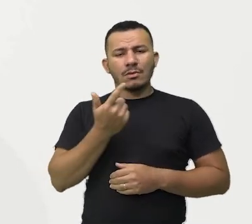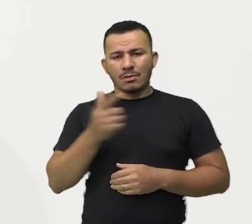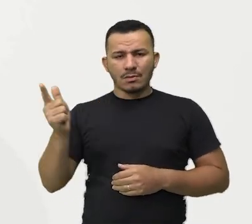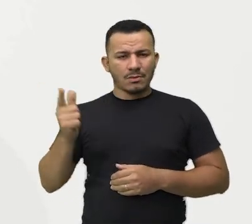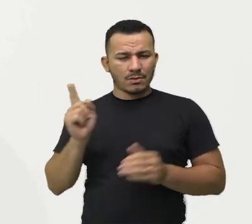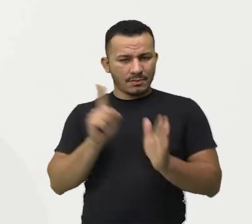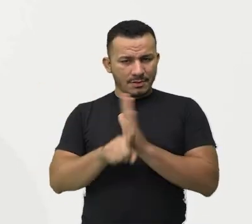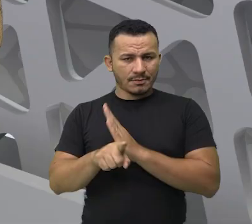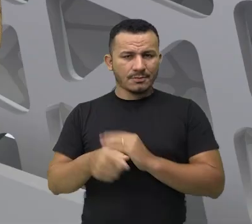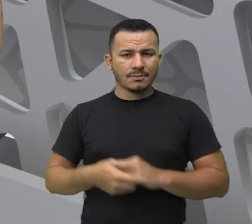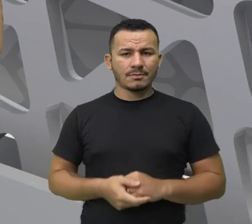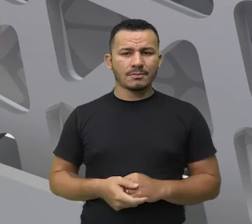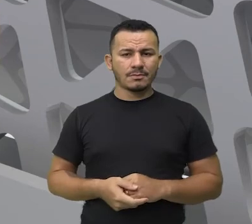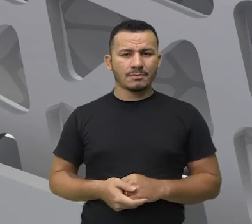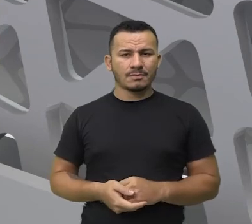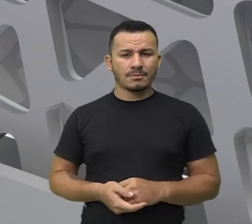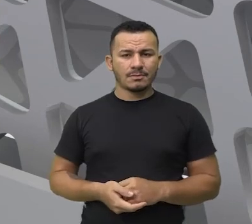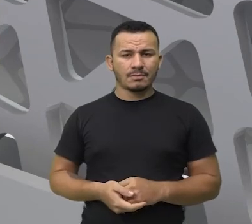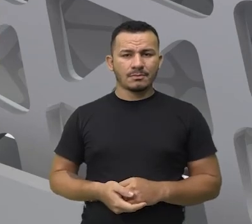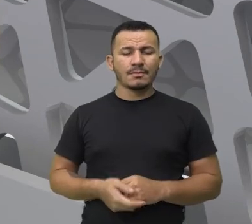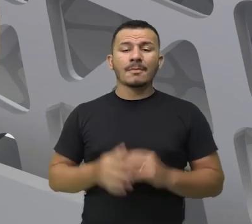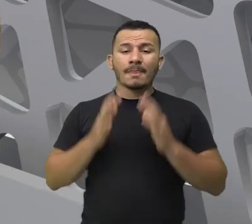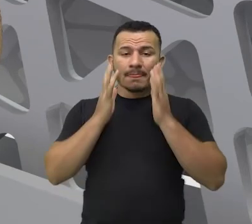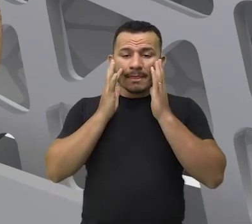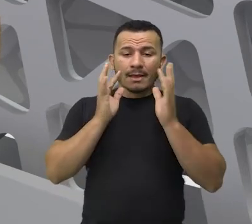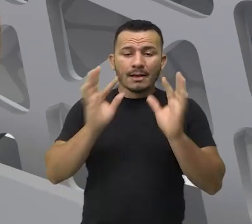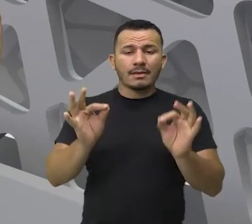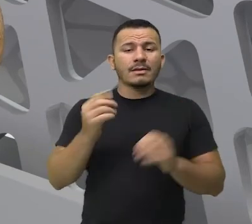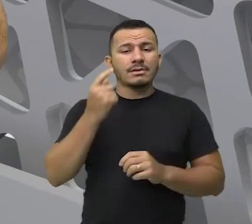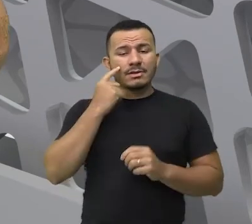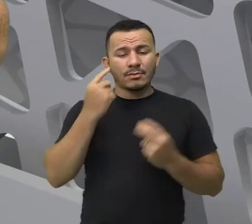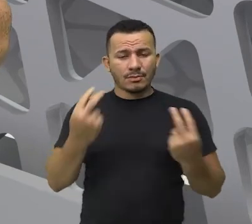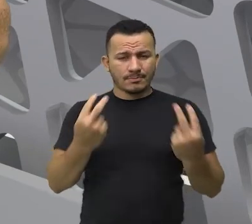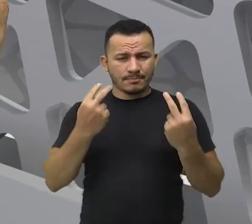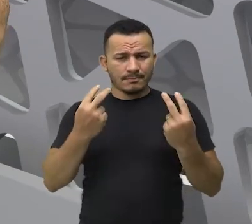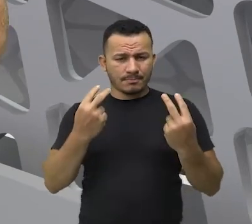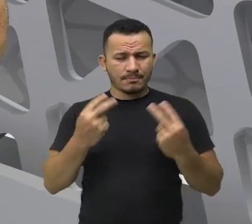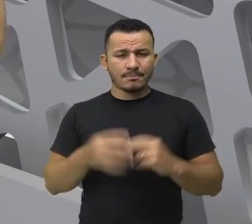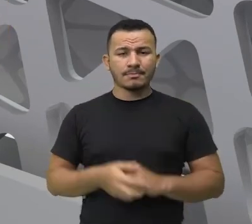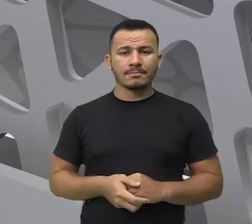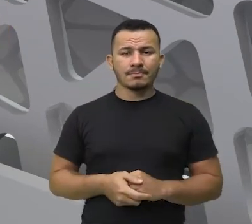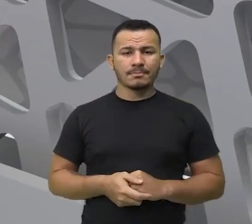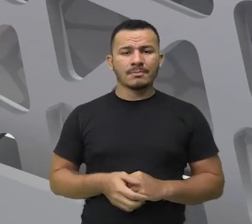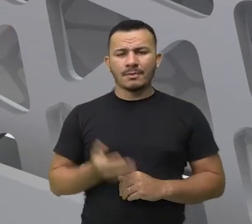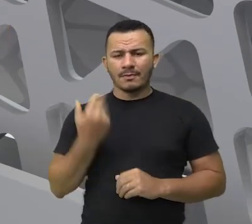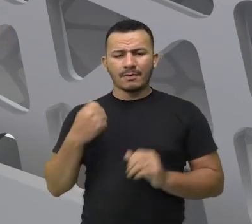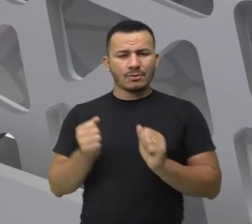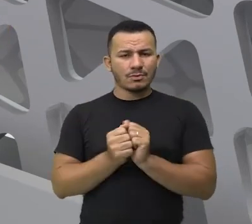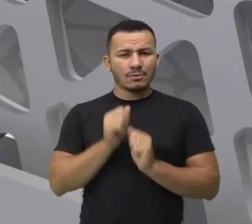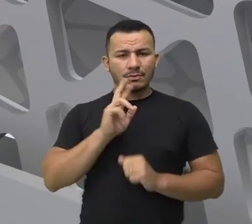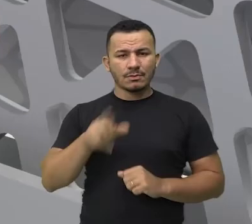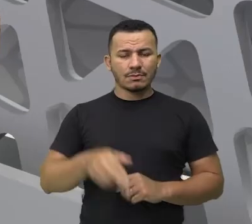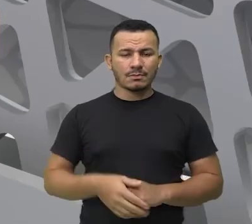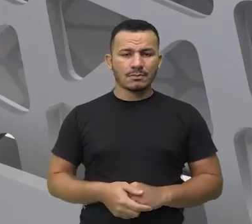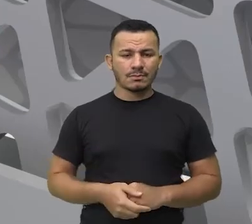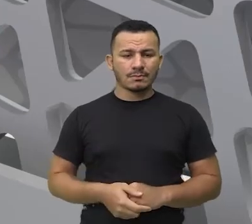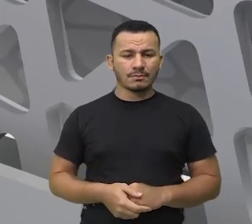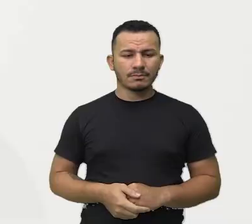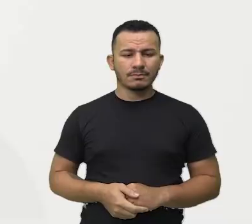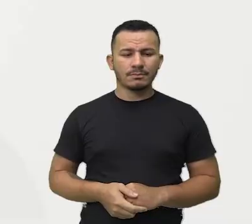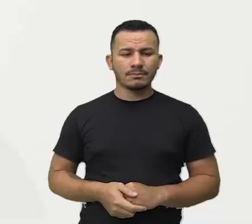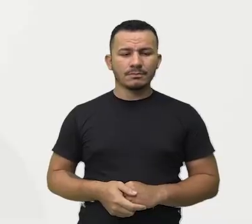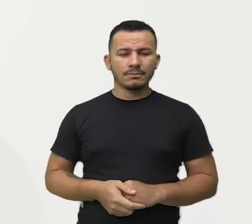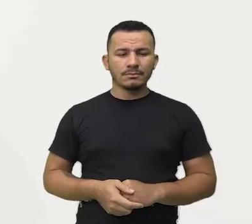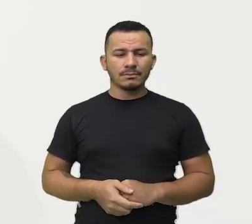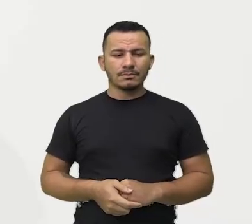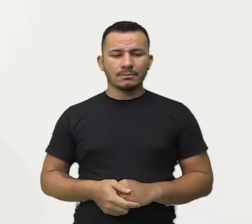resolver aí mais esse problema aí que o professor trouxe aí para você, ó. Tá bom? Fica esperto, fica ligado aí do outro lado. Não perde o raciocínio, não. Acompanha